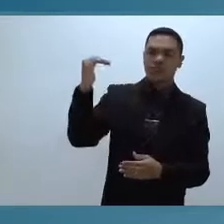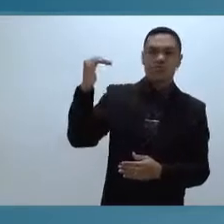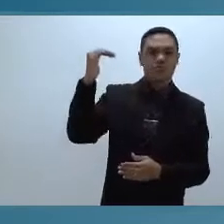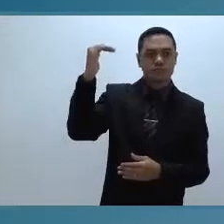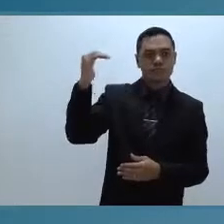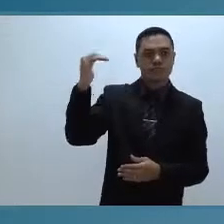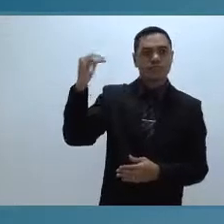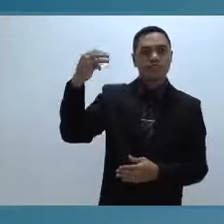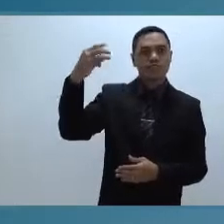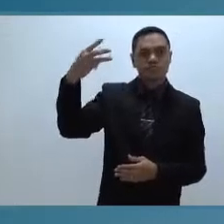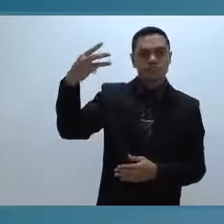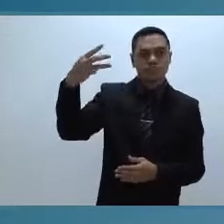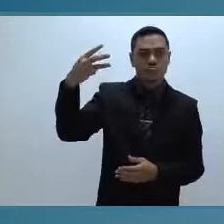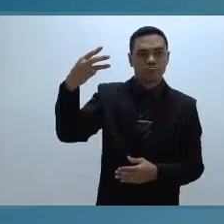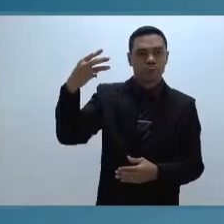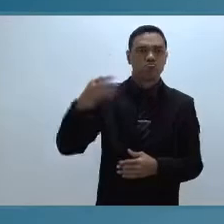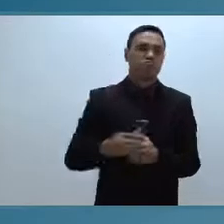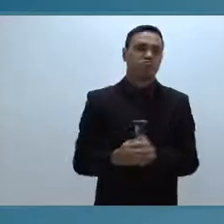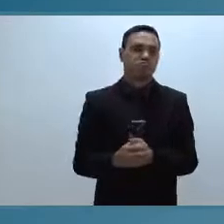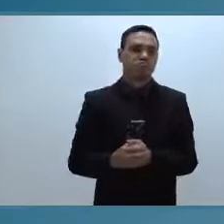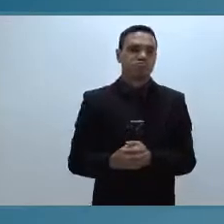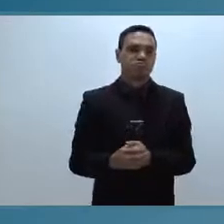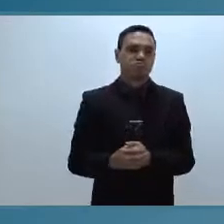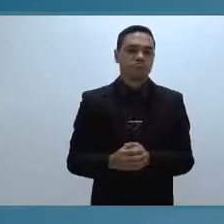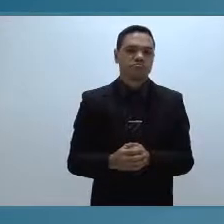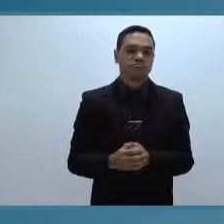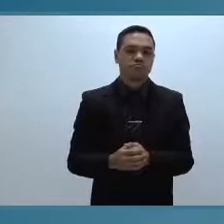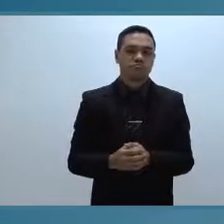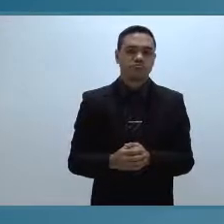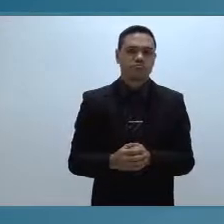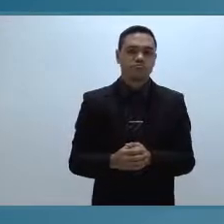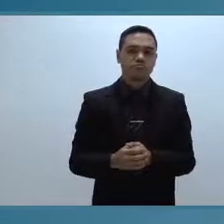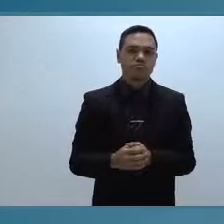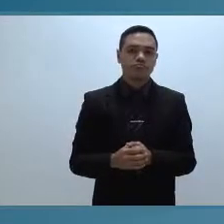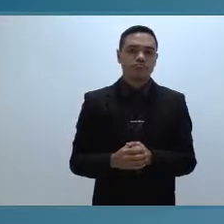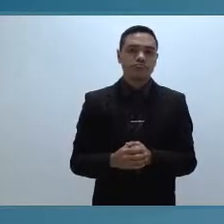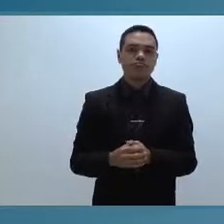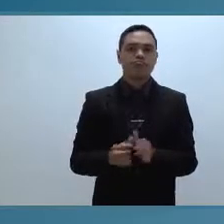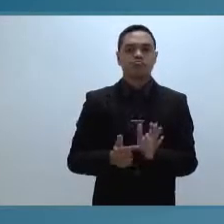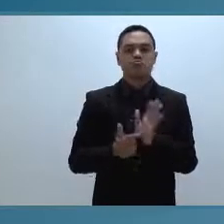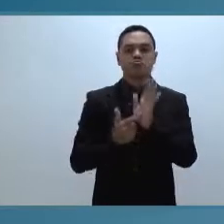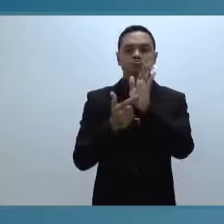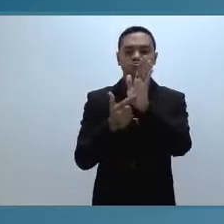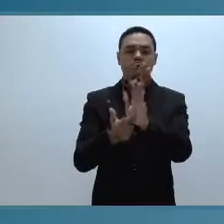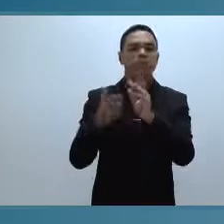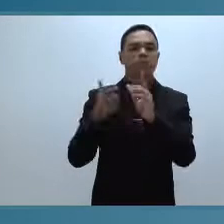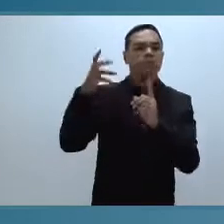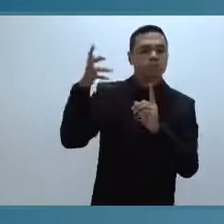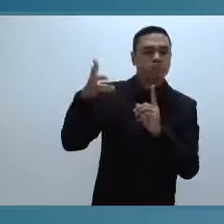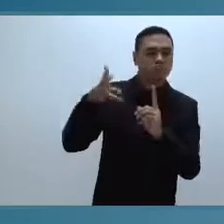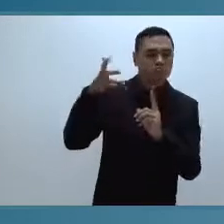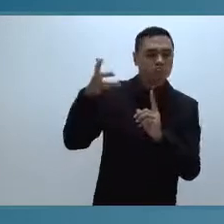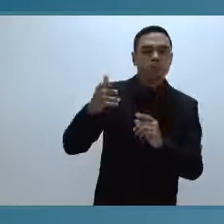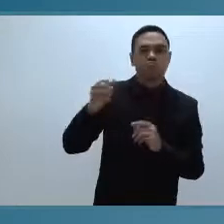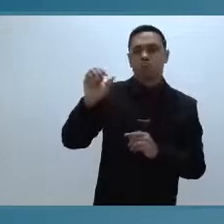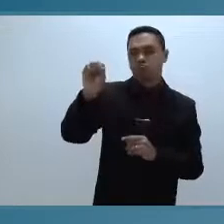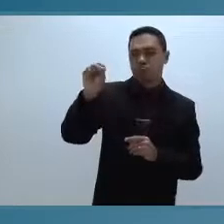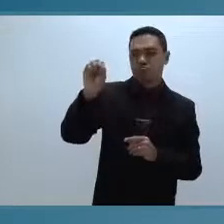Facilitadoras, Sônia Taide e Aurora Batista. Às 10h30, às 13